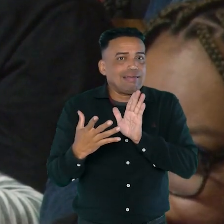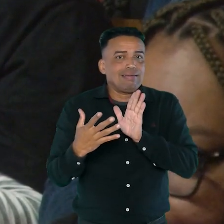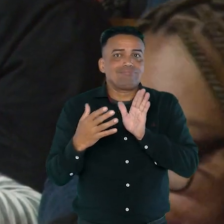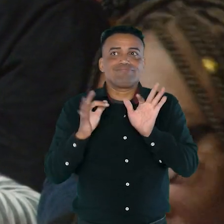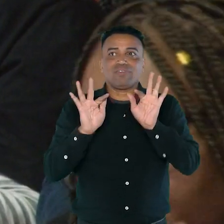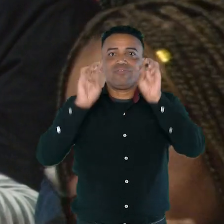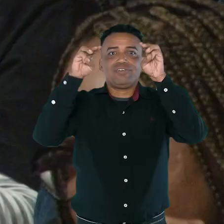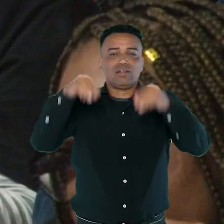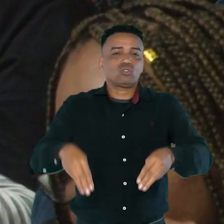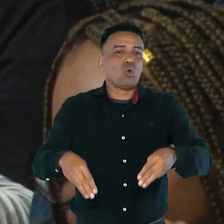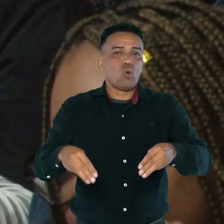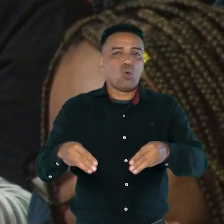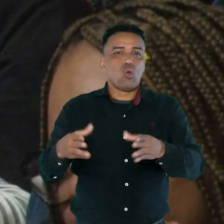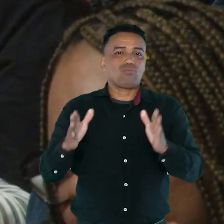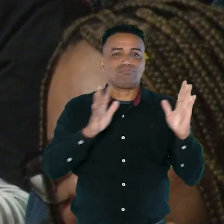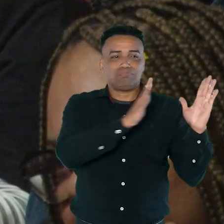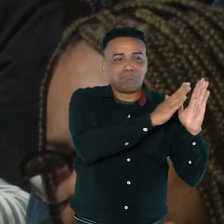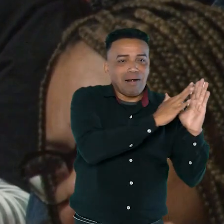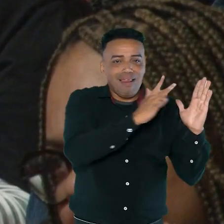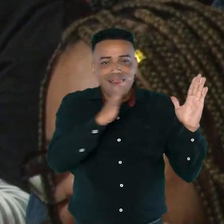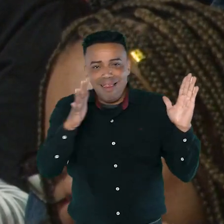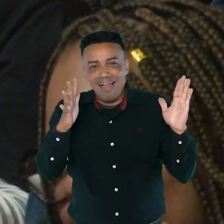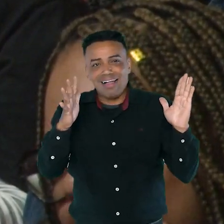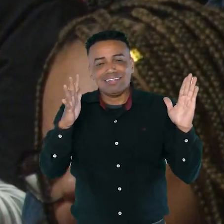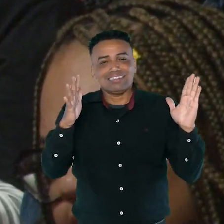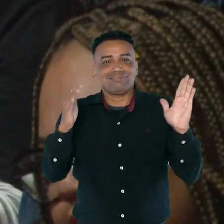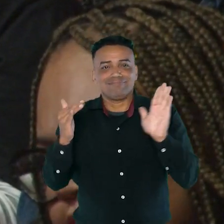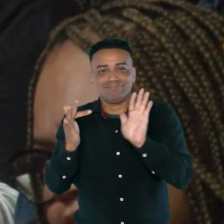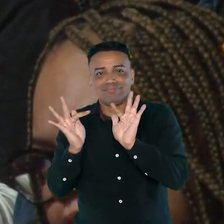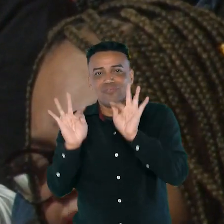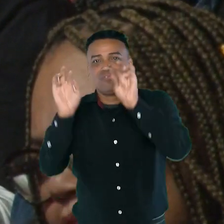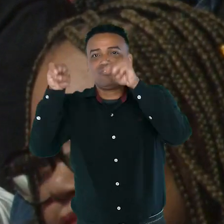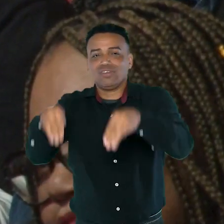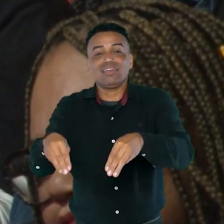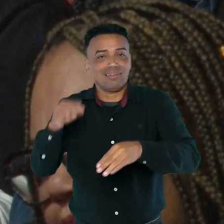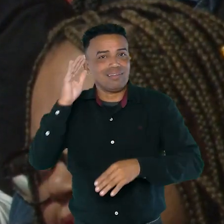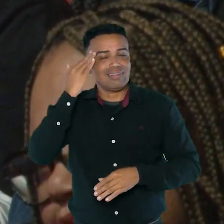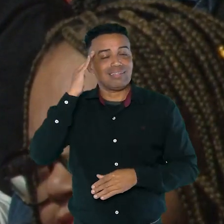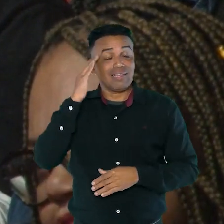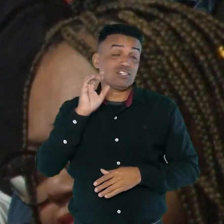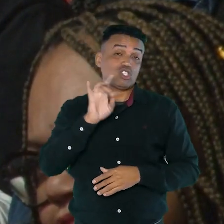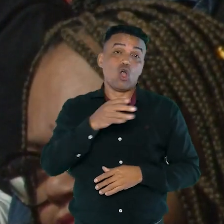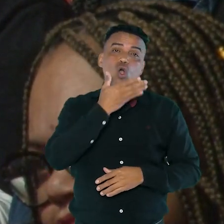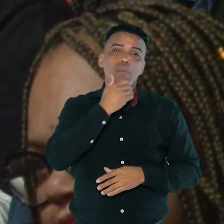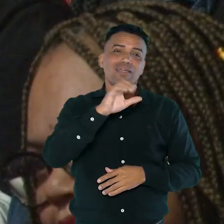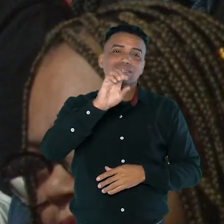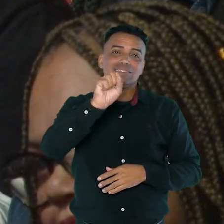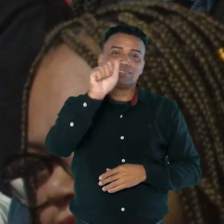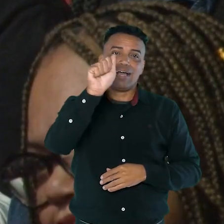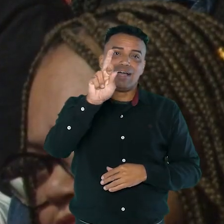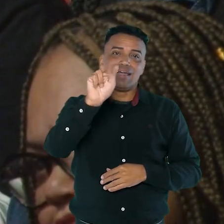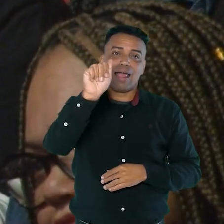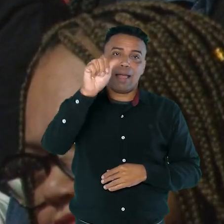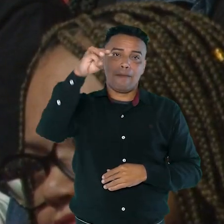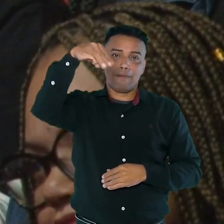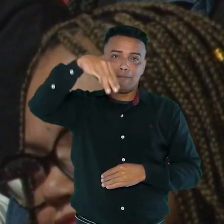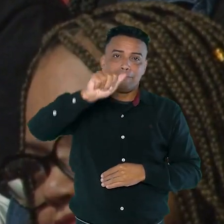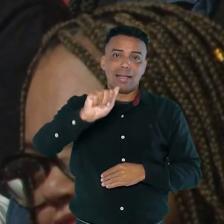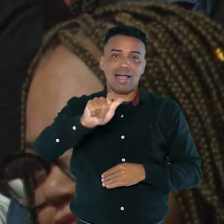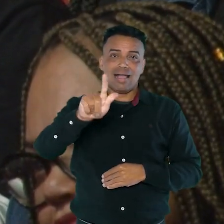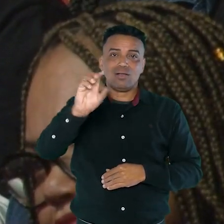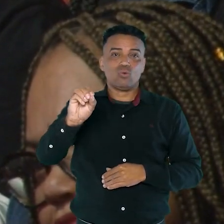ciclo que precisava entender o que estava acontecendo e só, como diria Saramago, é possível ver a ilha saindo da